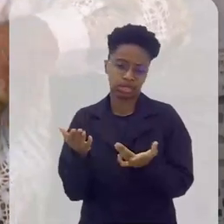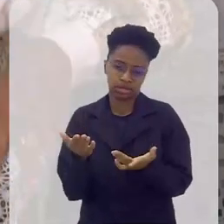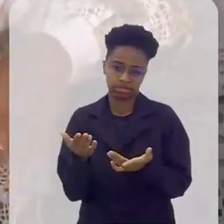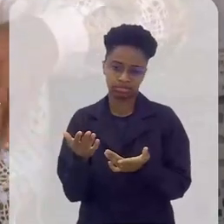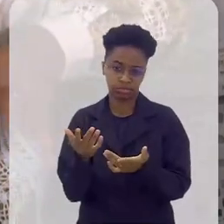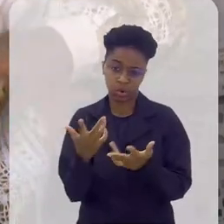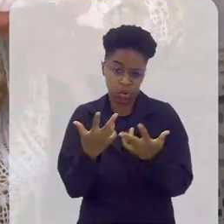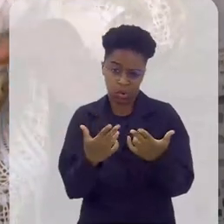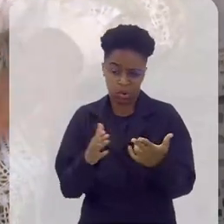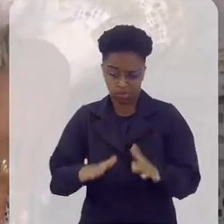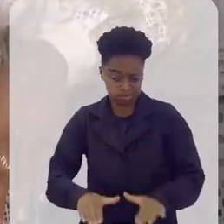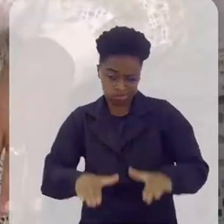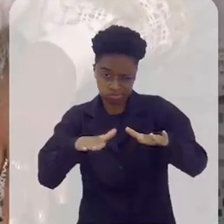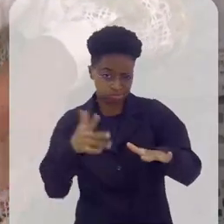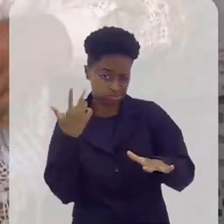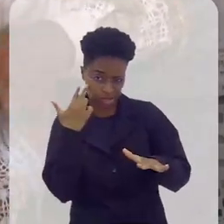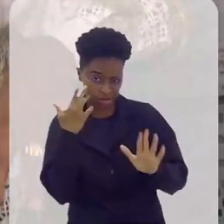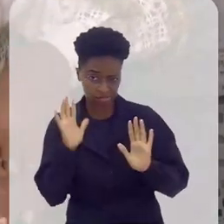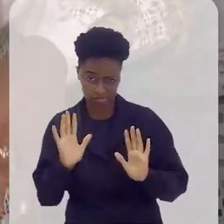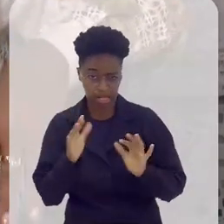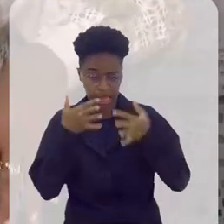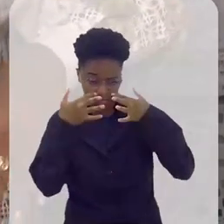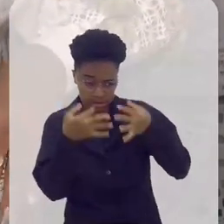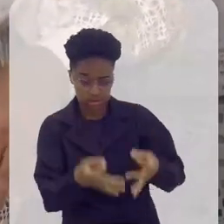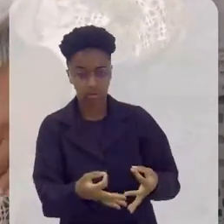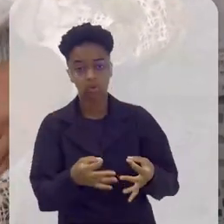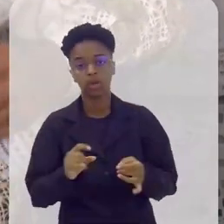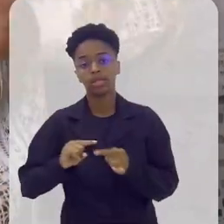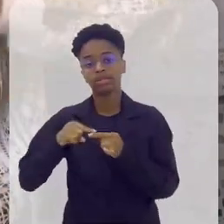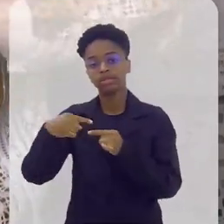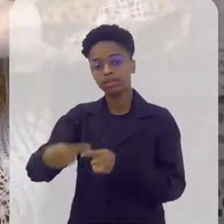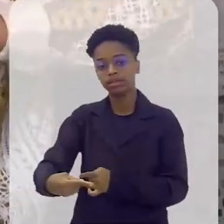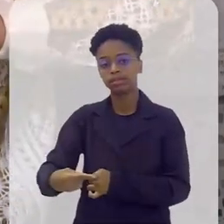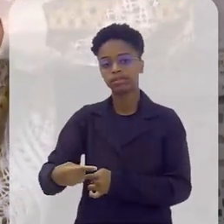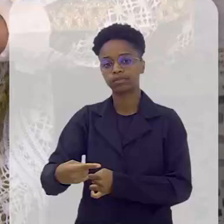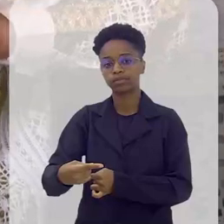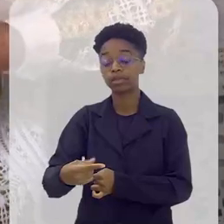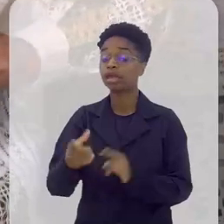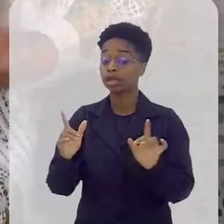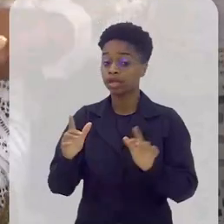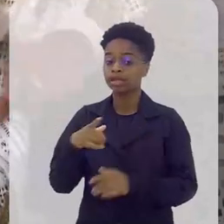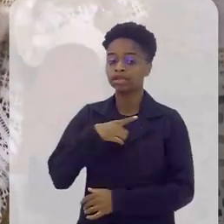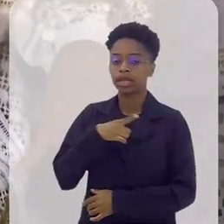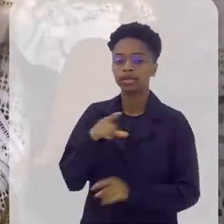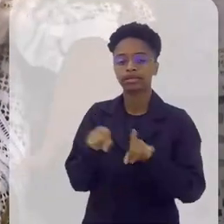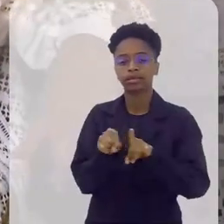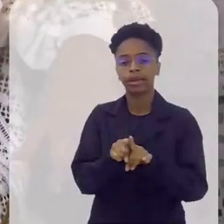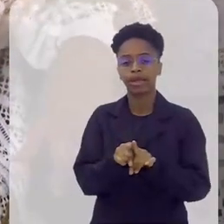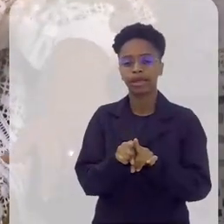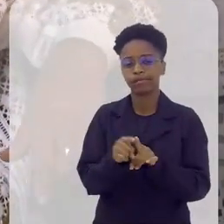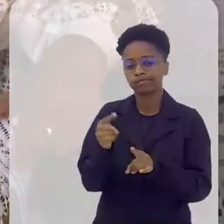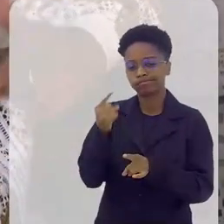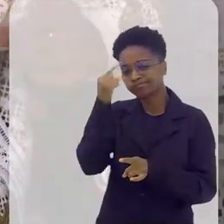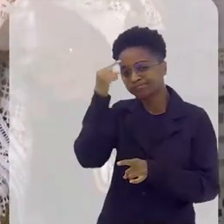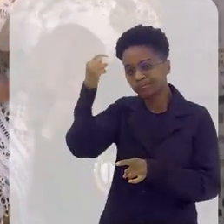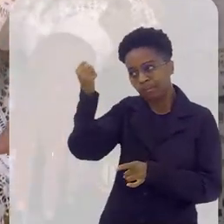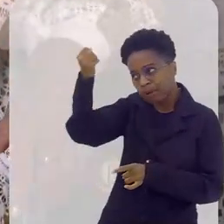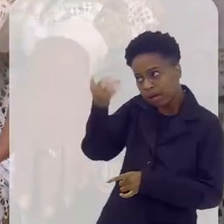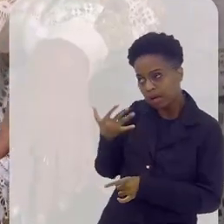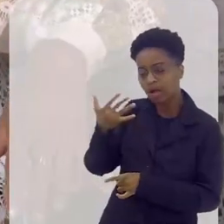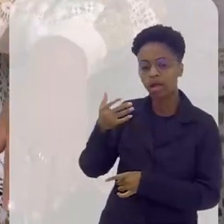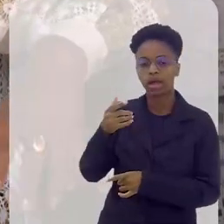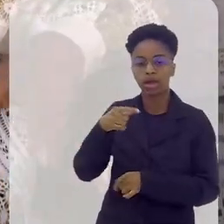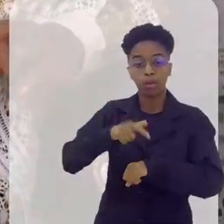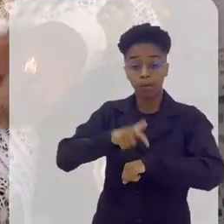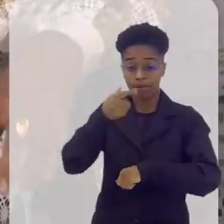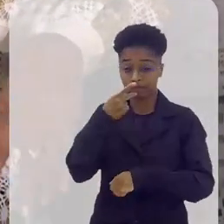cuidados que se pode dar a um filho, toda a atenção. Quando eu fiz, aí ele fez uma previsão, né? Nesse momento